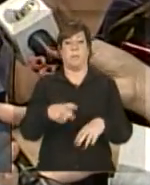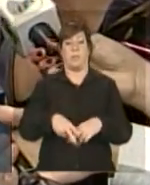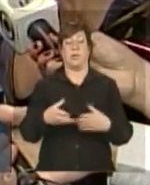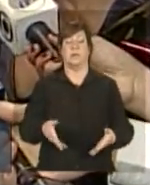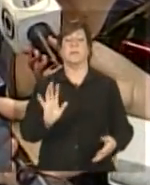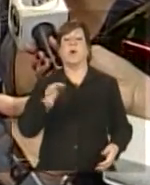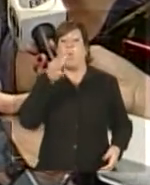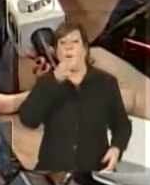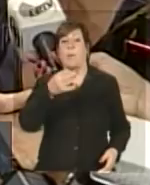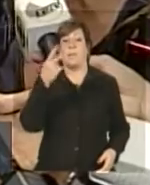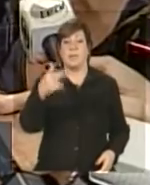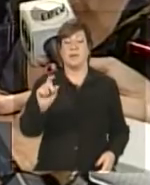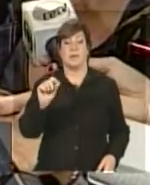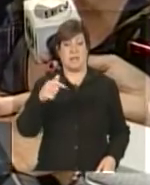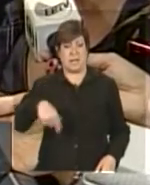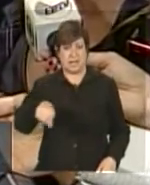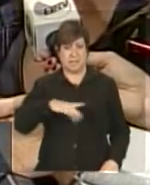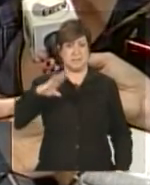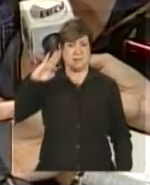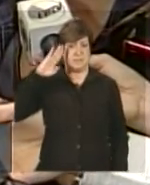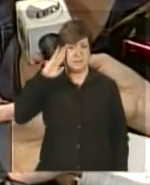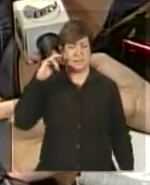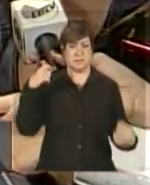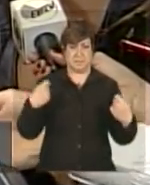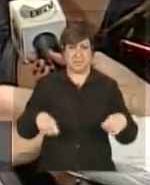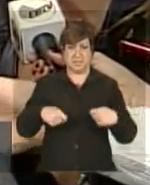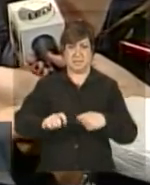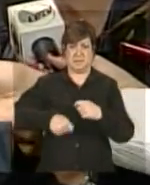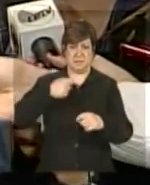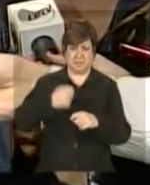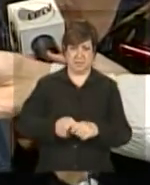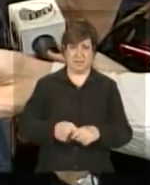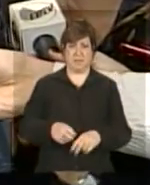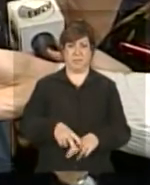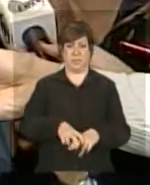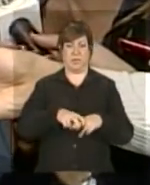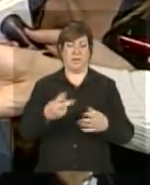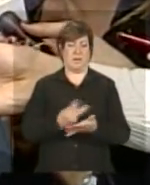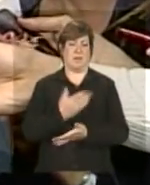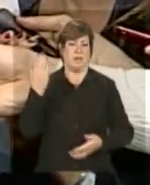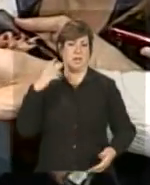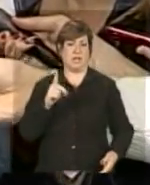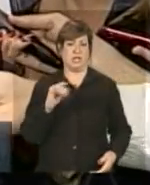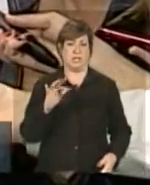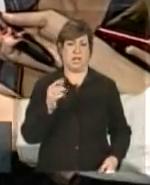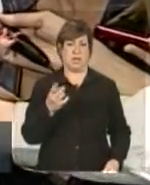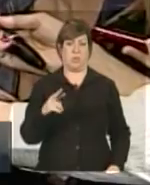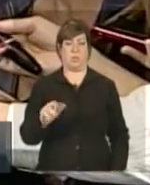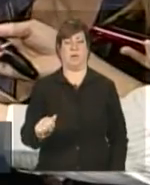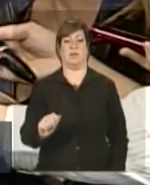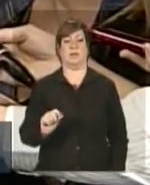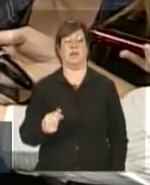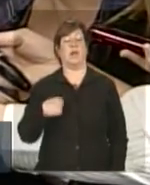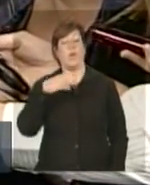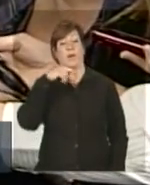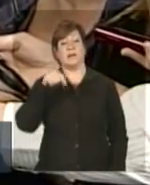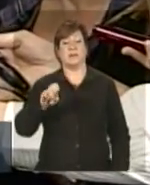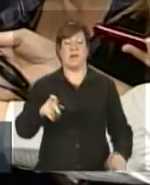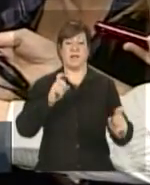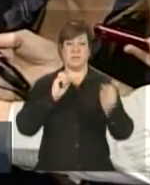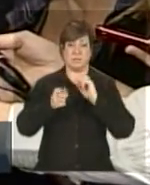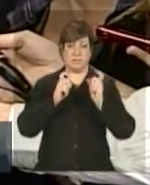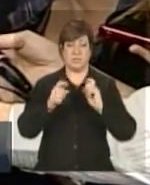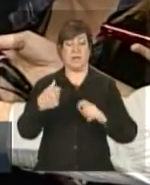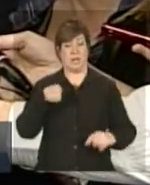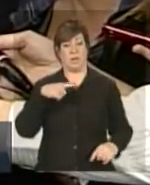senhora, esses militares devem ser punidos por crimes cometidos na ditadura? Eu acho que isso é uma discussão, eu tenho também